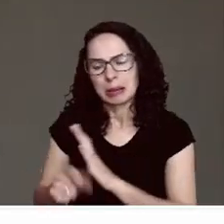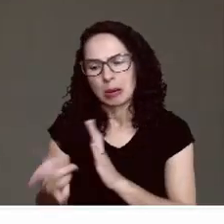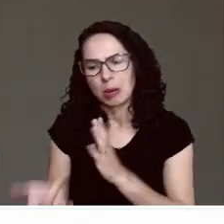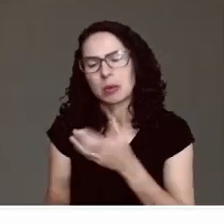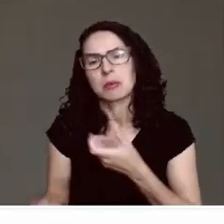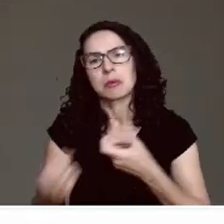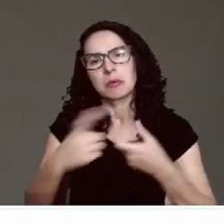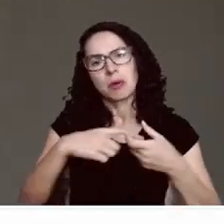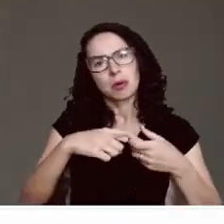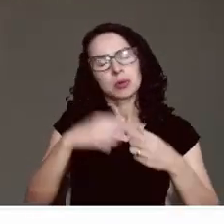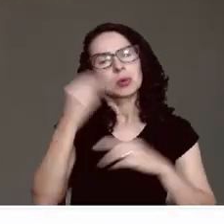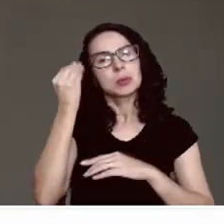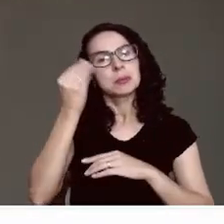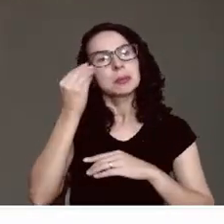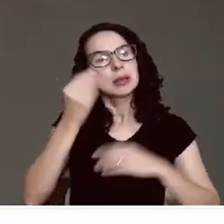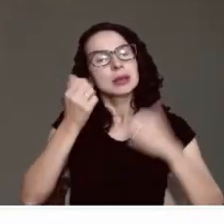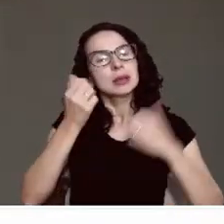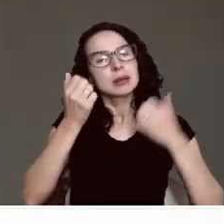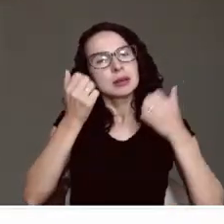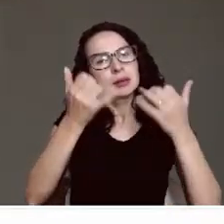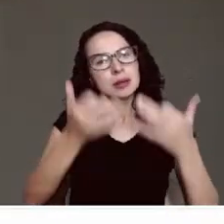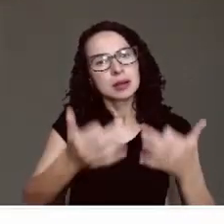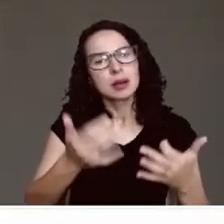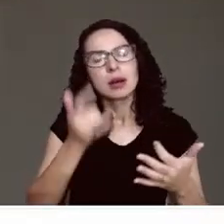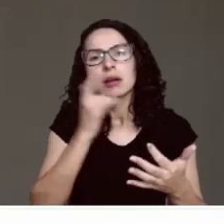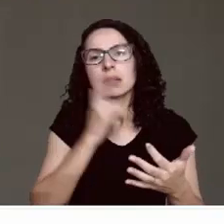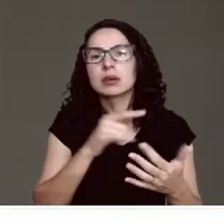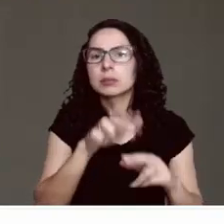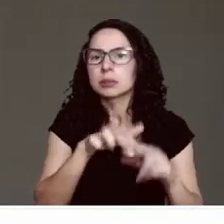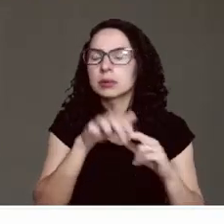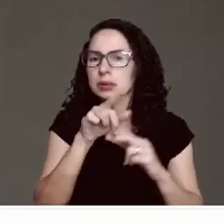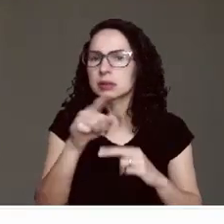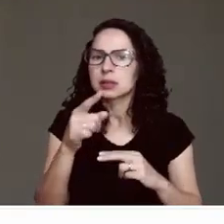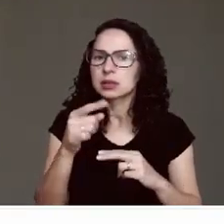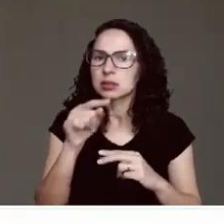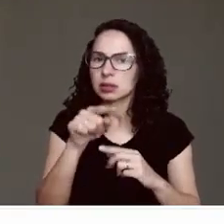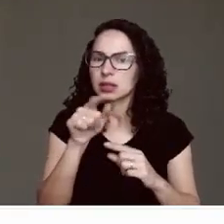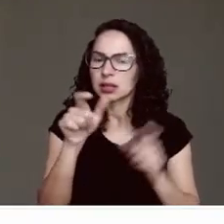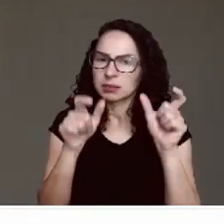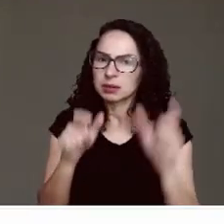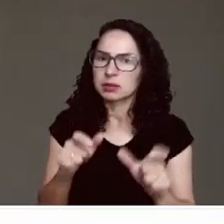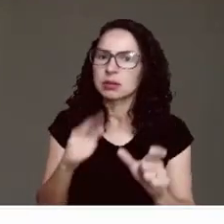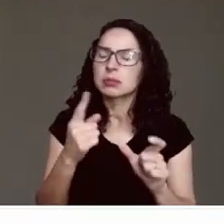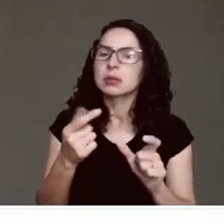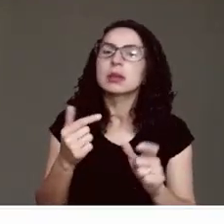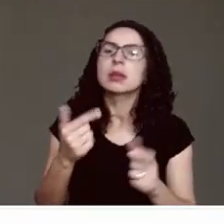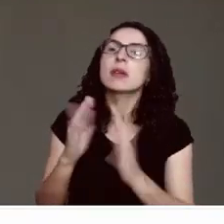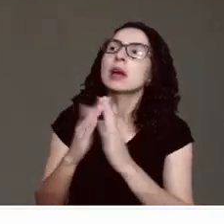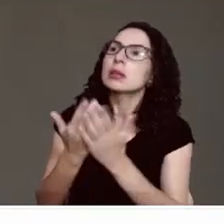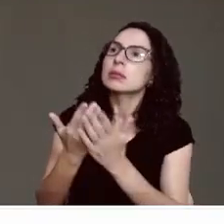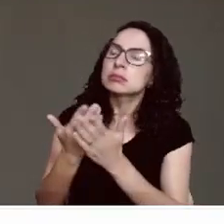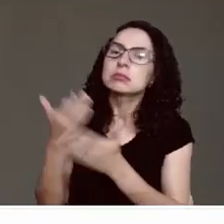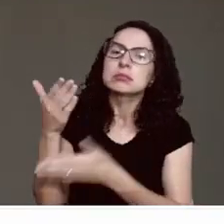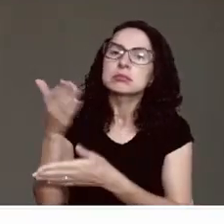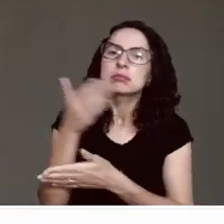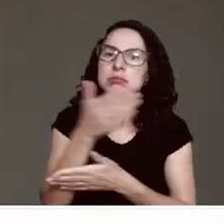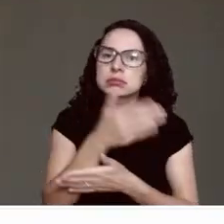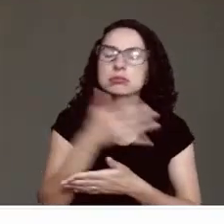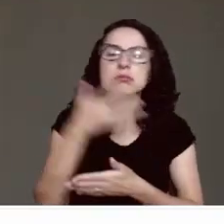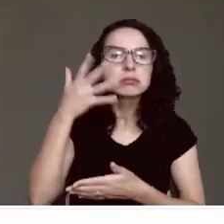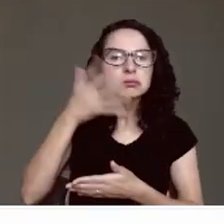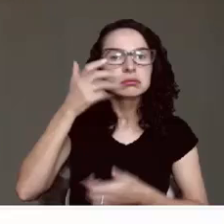dele por isso que tinha que ter essa pessoa aí, ela tinha que estar nas escolas, falando para as crianças e